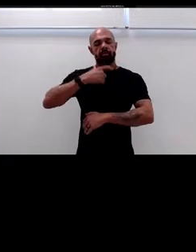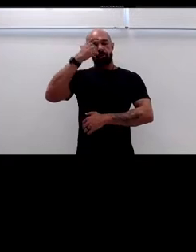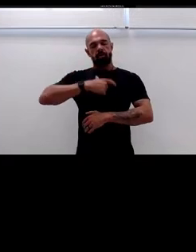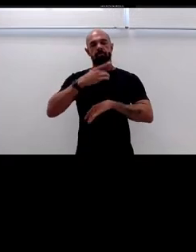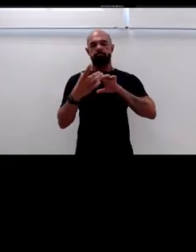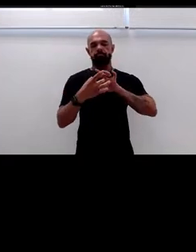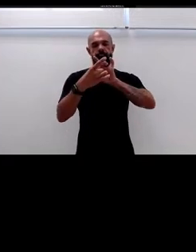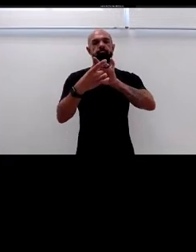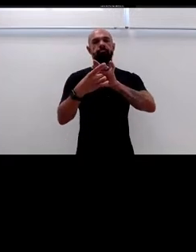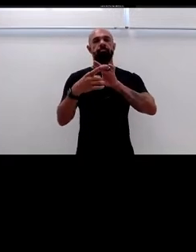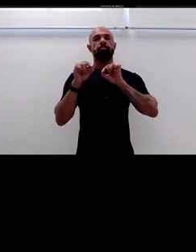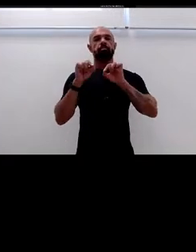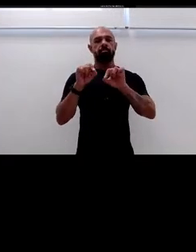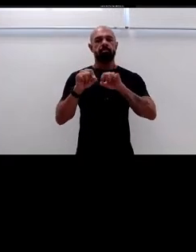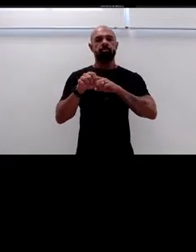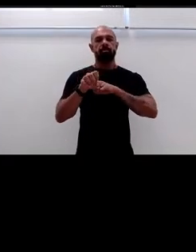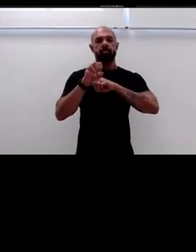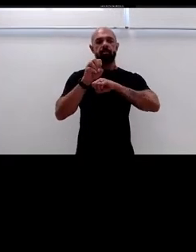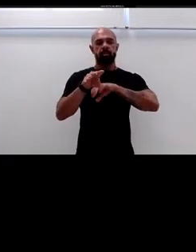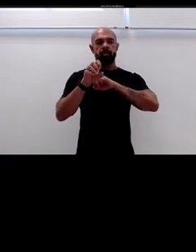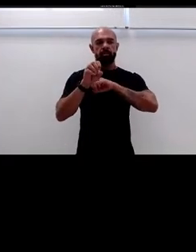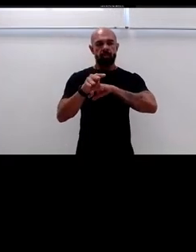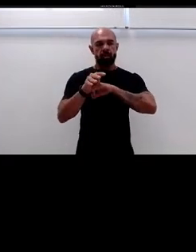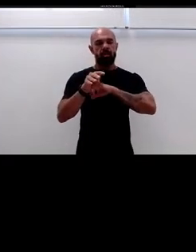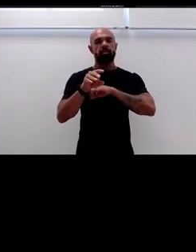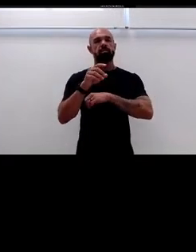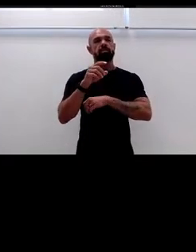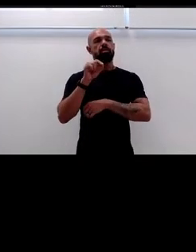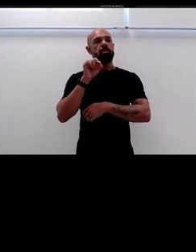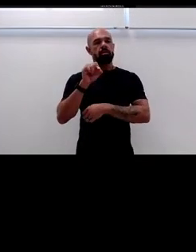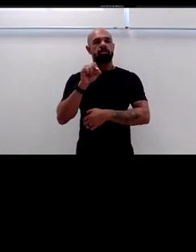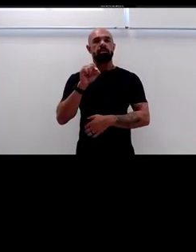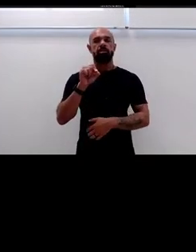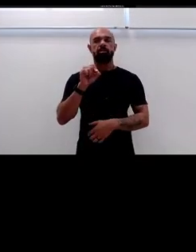através da educação do teu olhar, entender a forma,